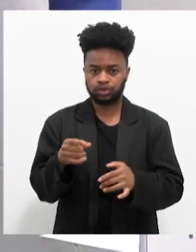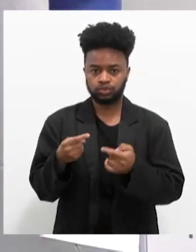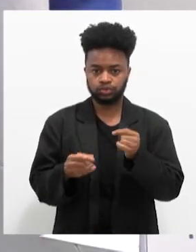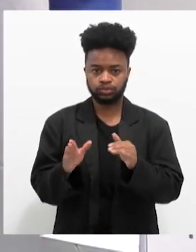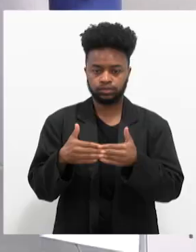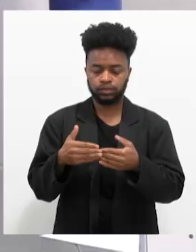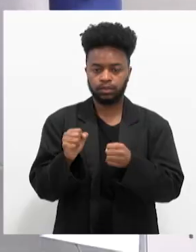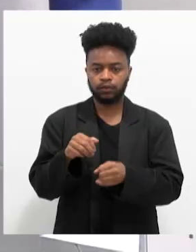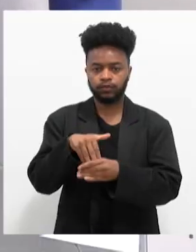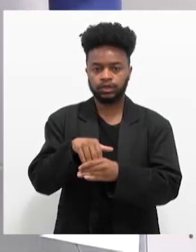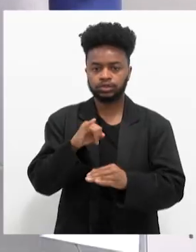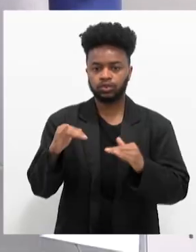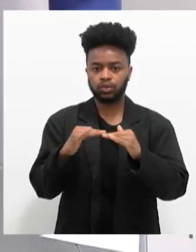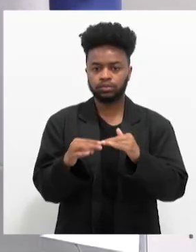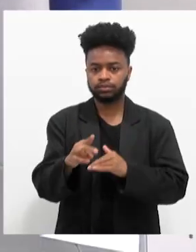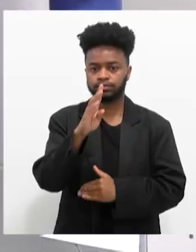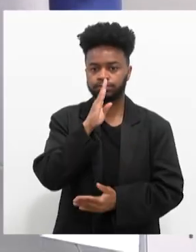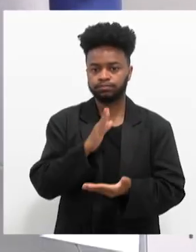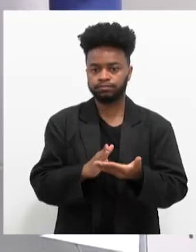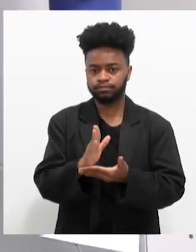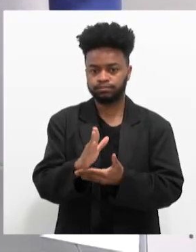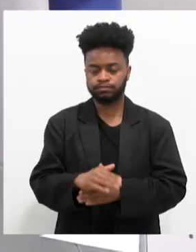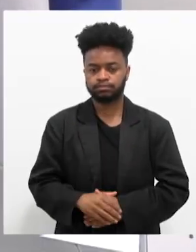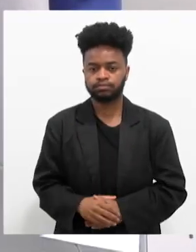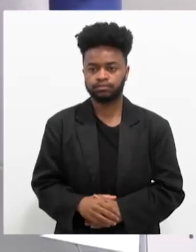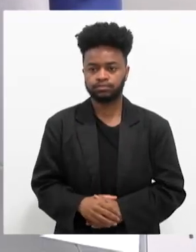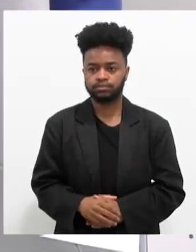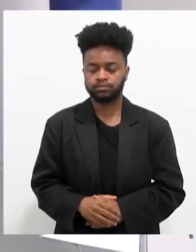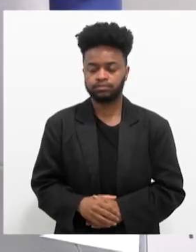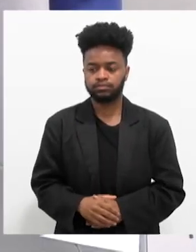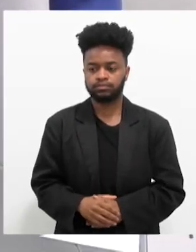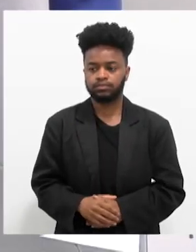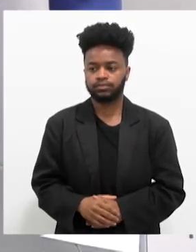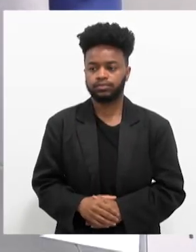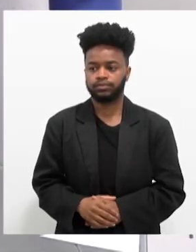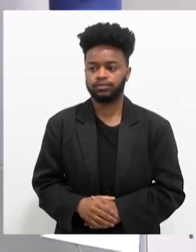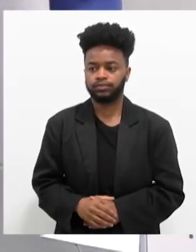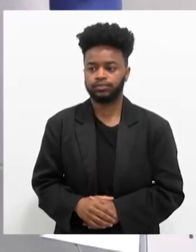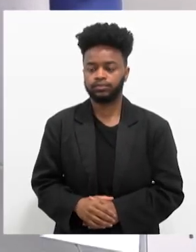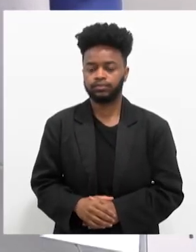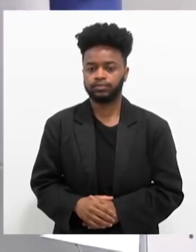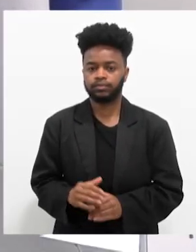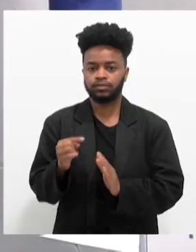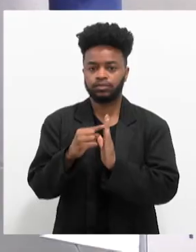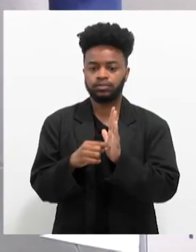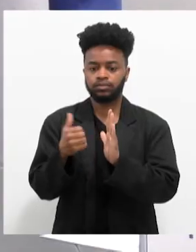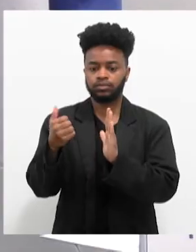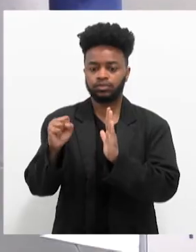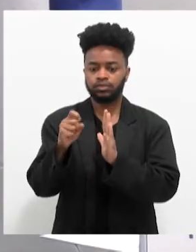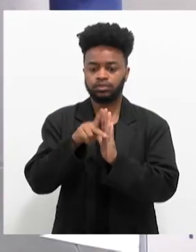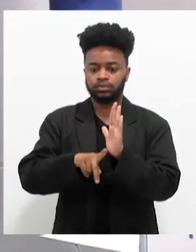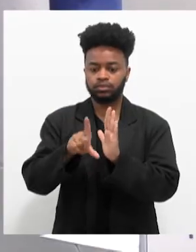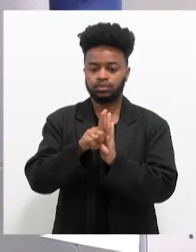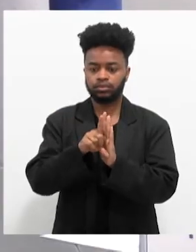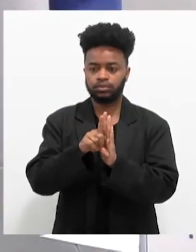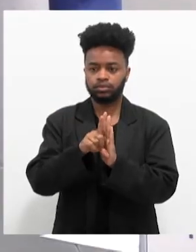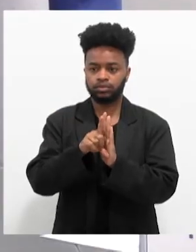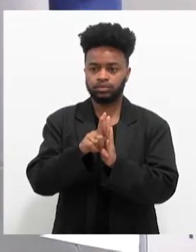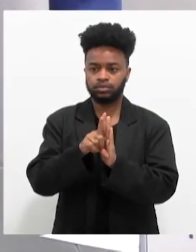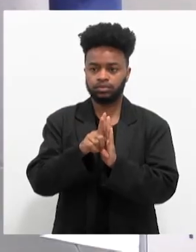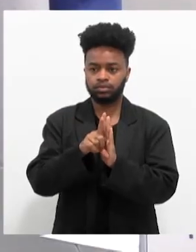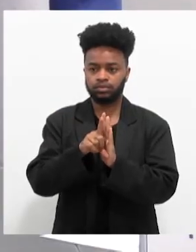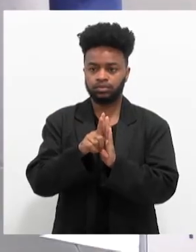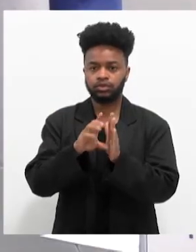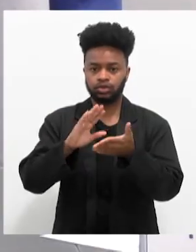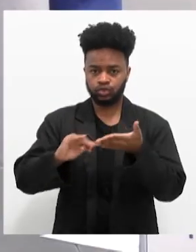discussão, em votação, os senhores que aprovam a pergunta como estão, aprovado a prejudicabilidade. 18, projeto de lei...